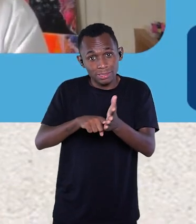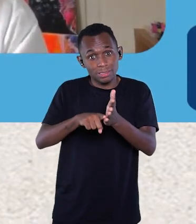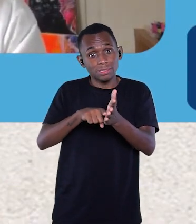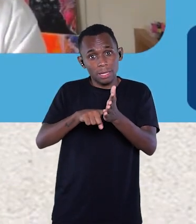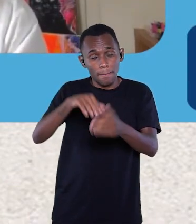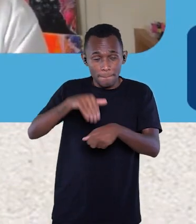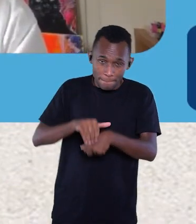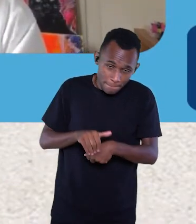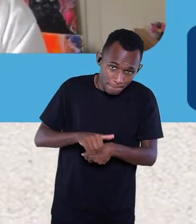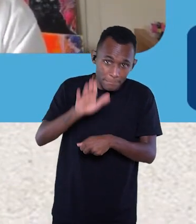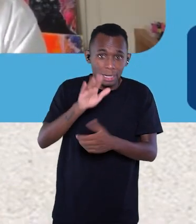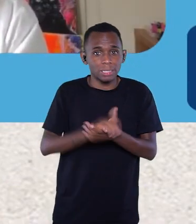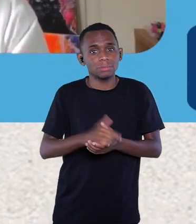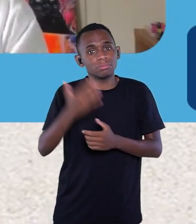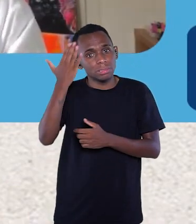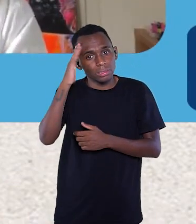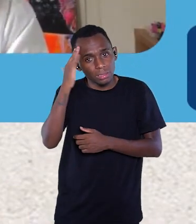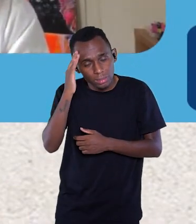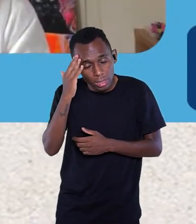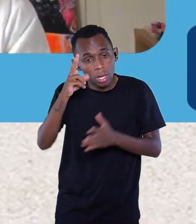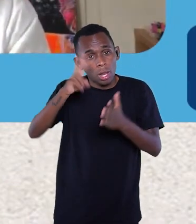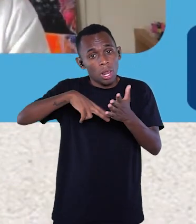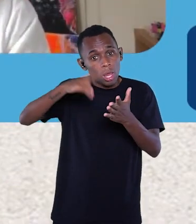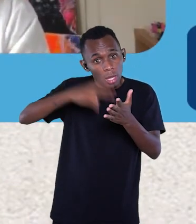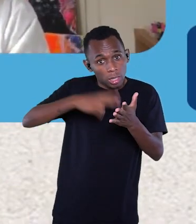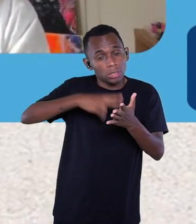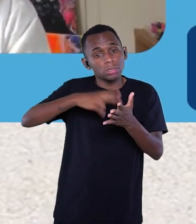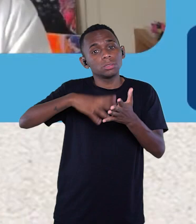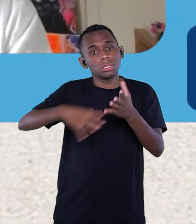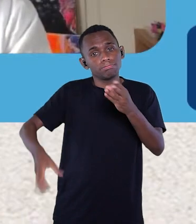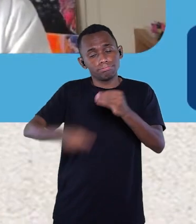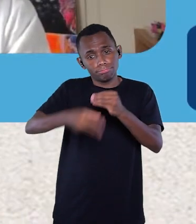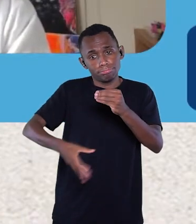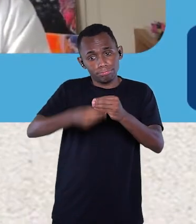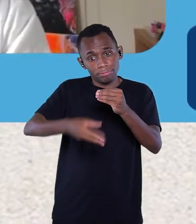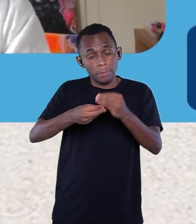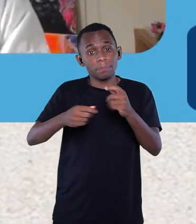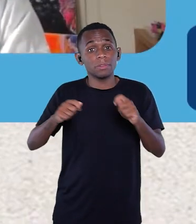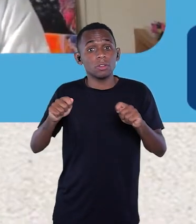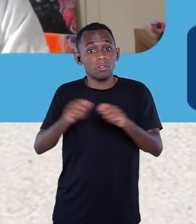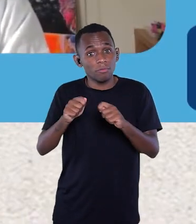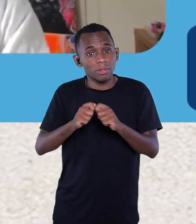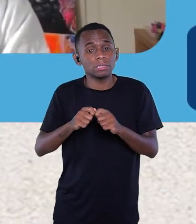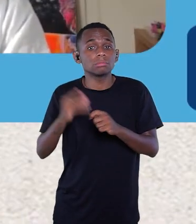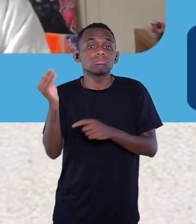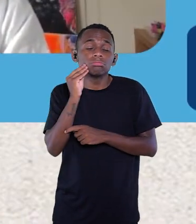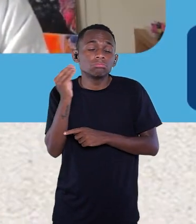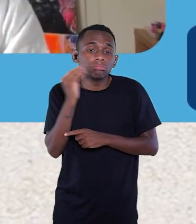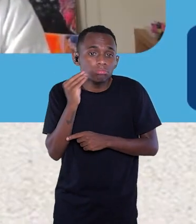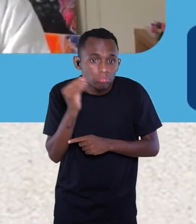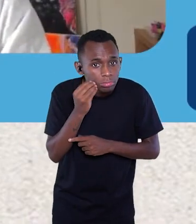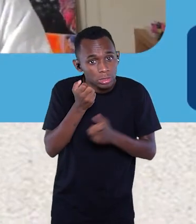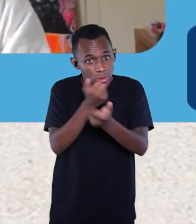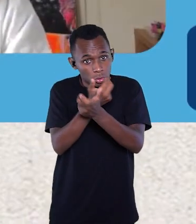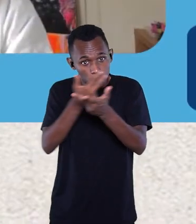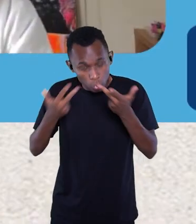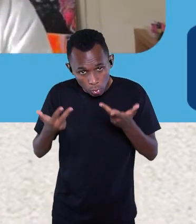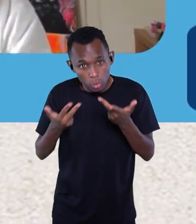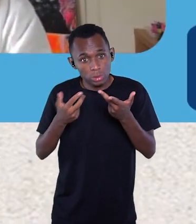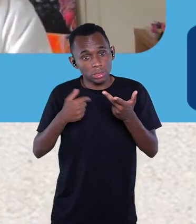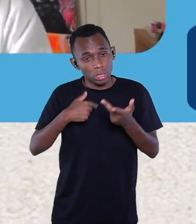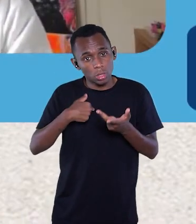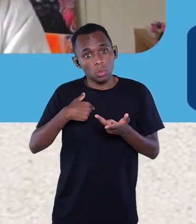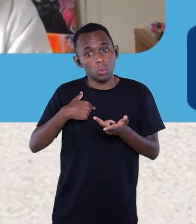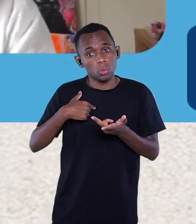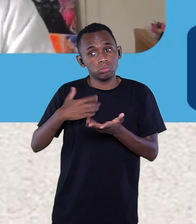acadêmica de arquivo e tal, eu vou entendendo as coisas, lendo e acumulando, e aí eu faço um teste dessas coisas que eu